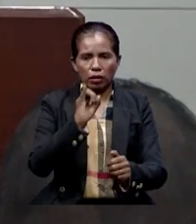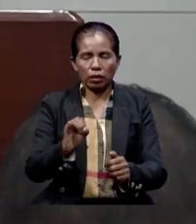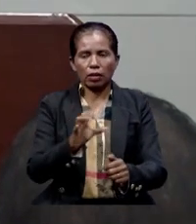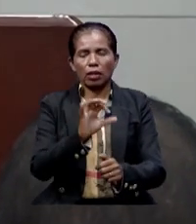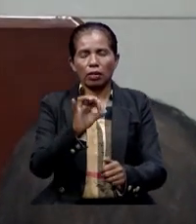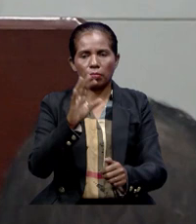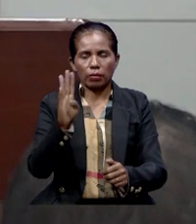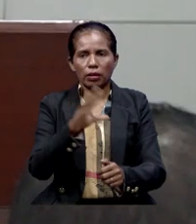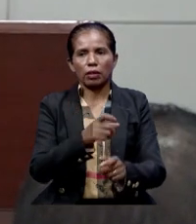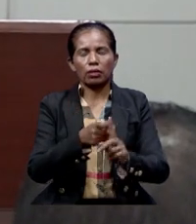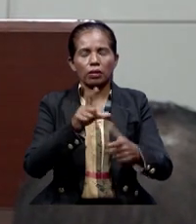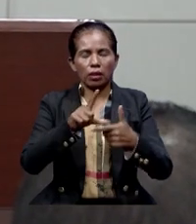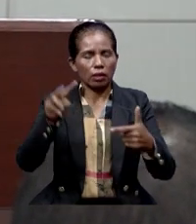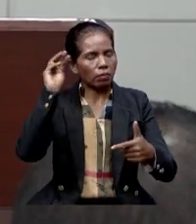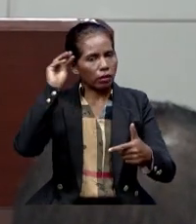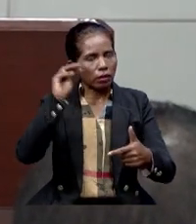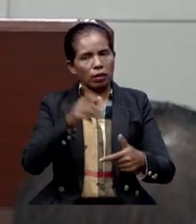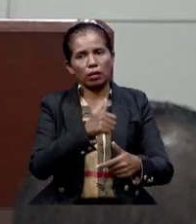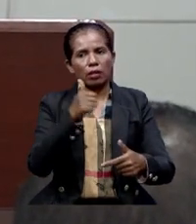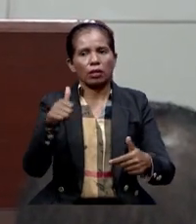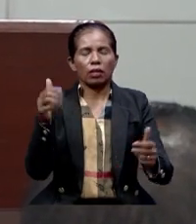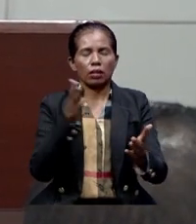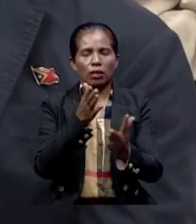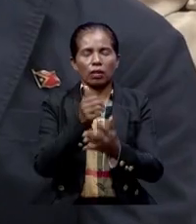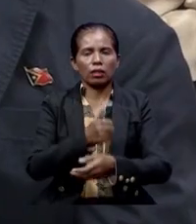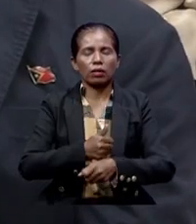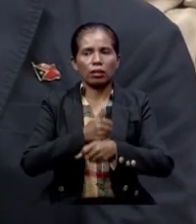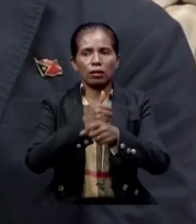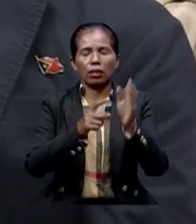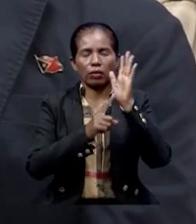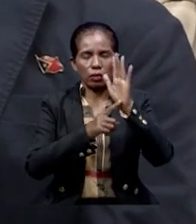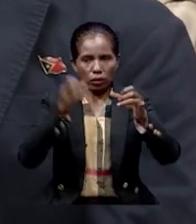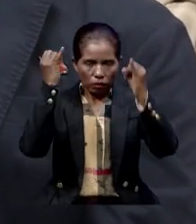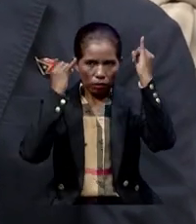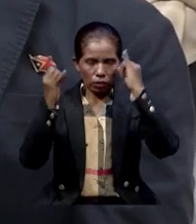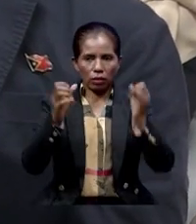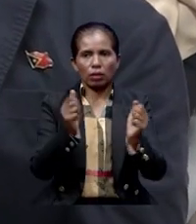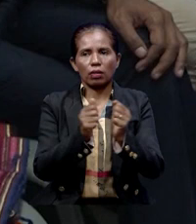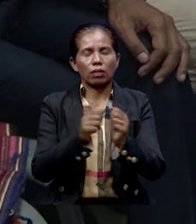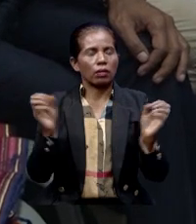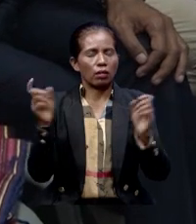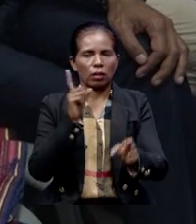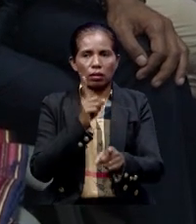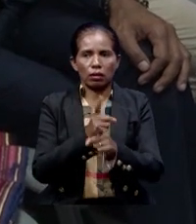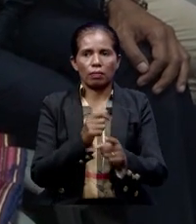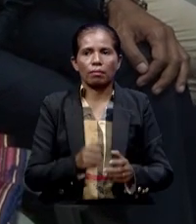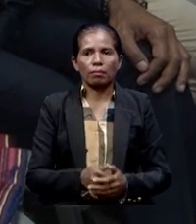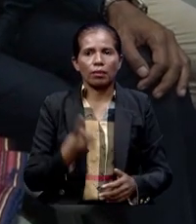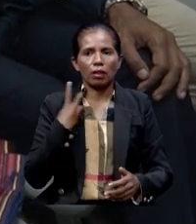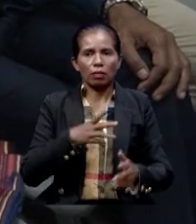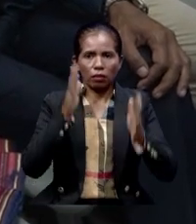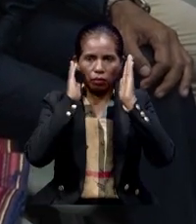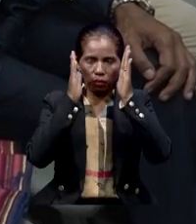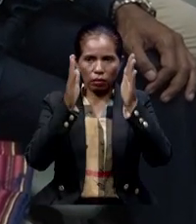pazine Facebook ou si linha ministerial balon, assessor media força informação ou conteúdo nebe la los. Nian ami focaliu